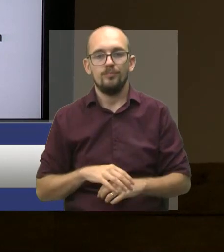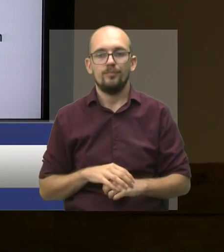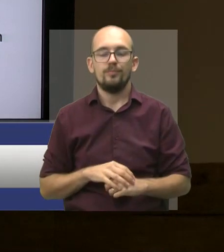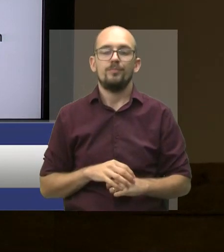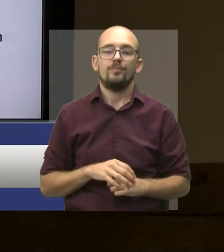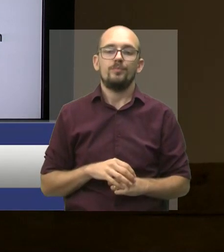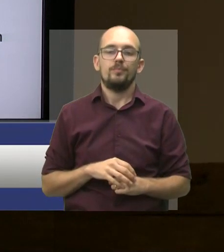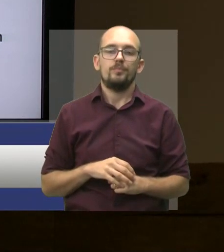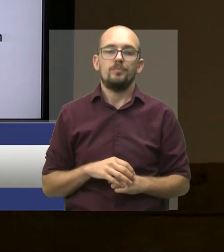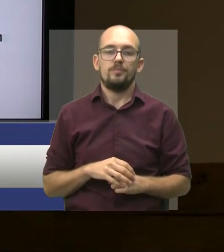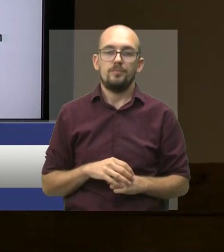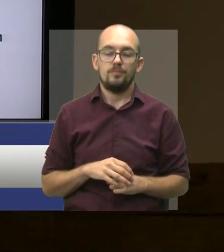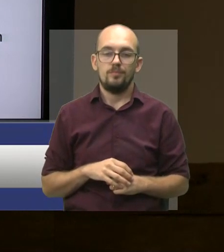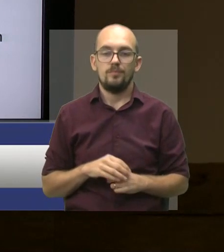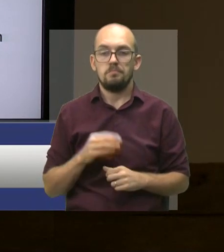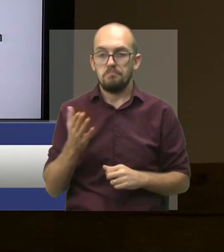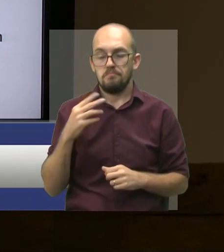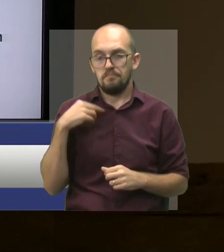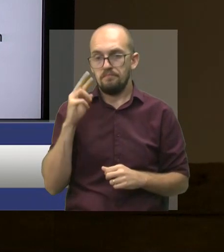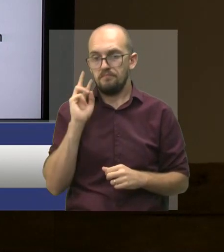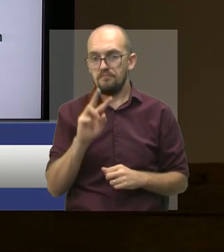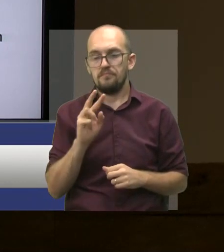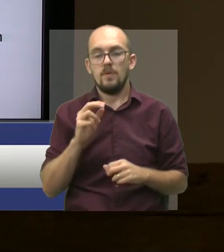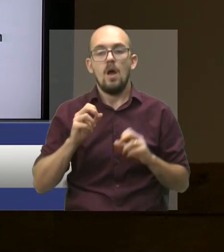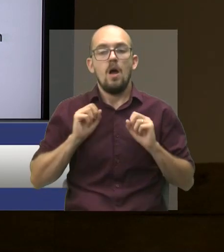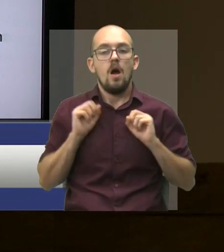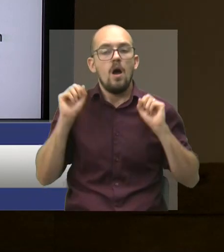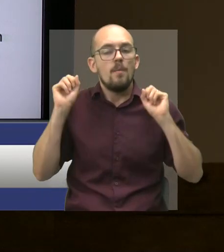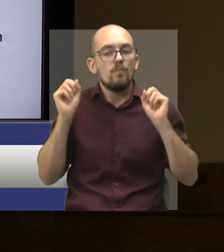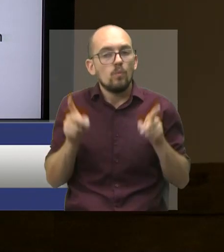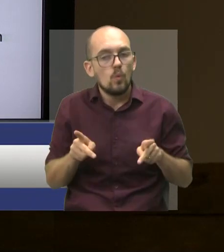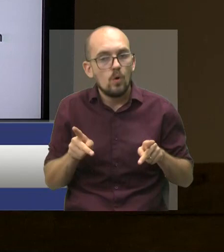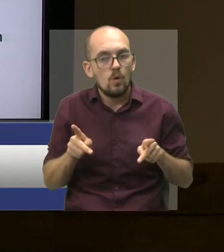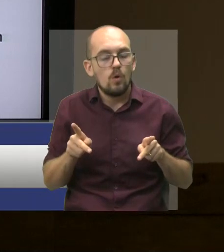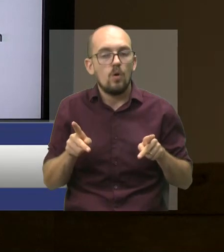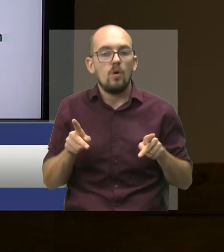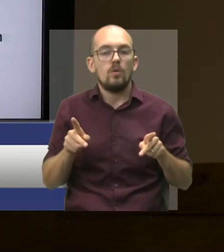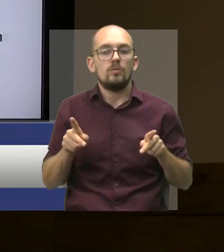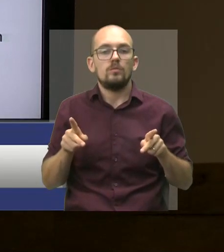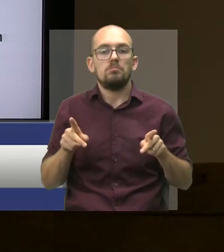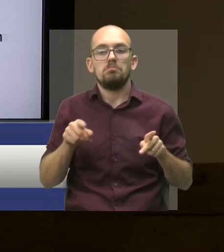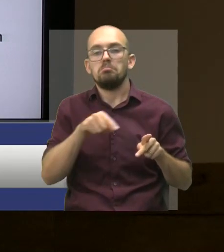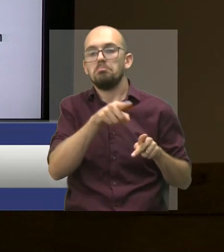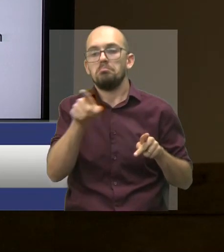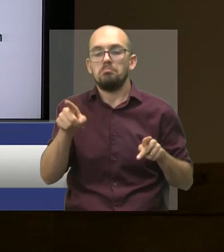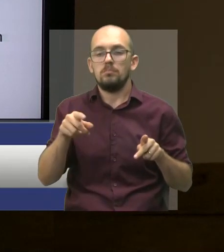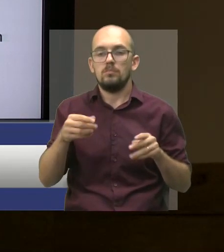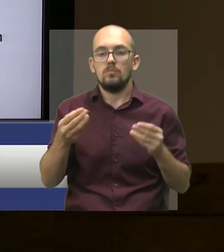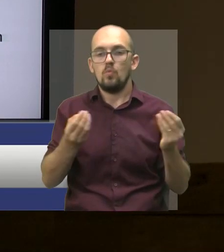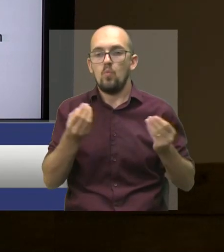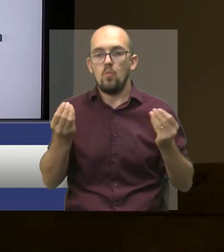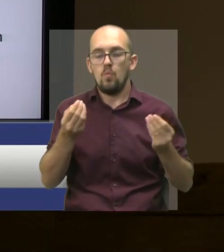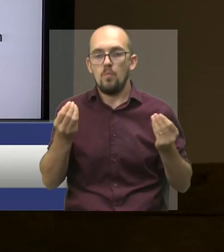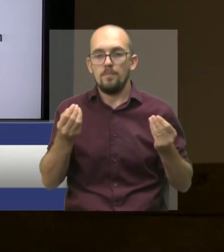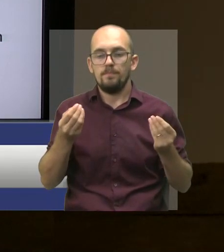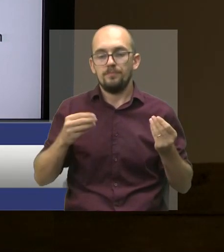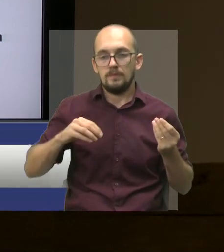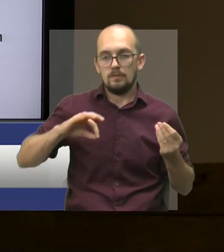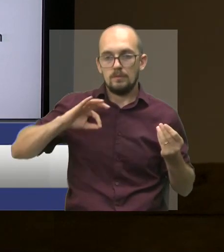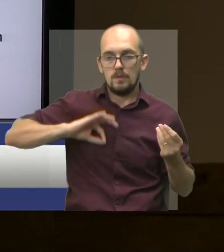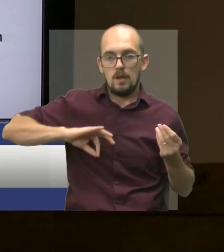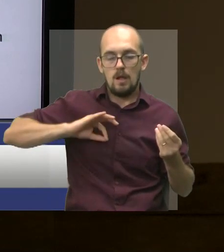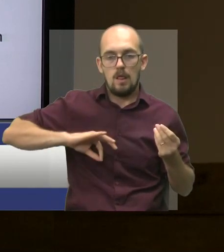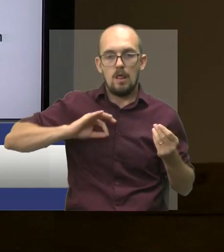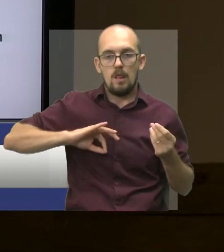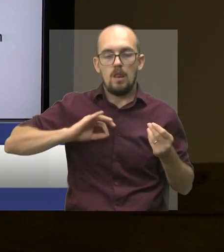Então, veja que a aposentadoria, para você ter todo o salário integral das